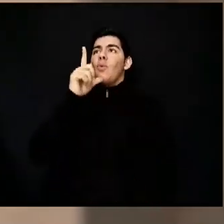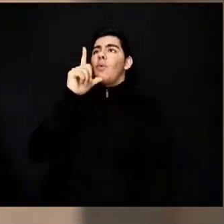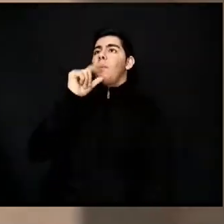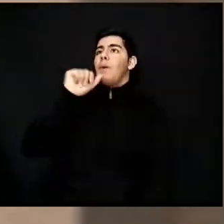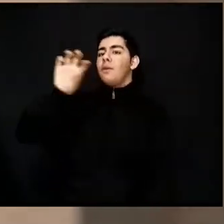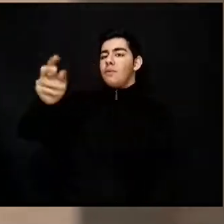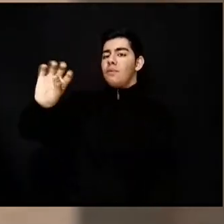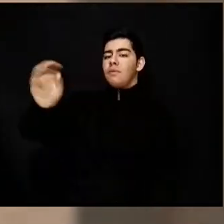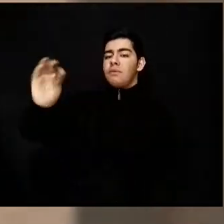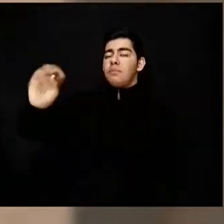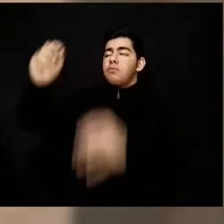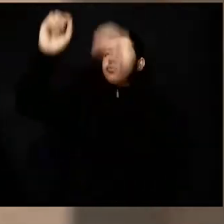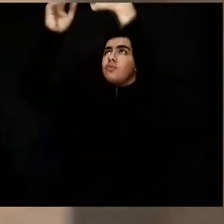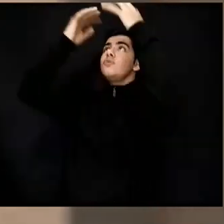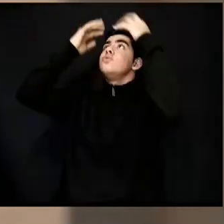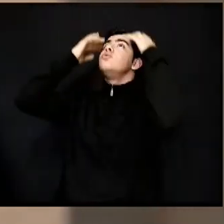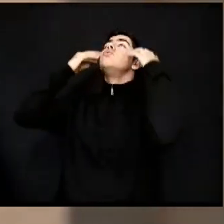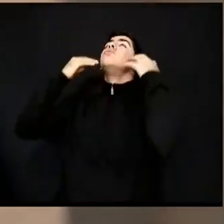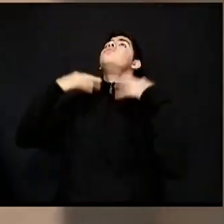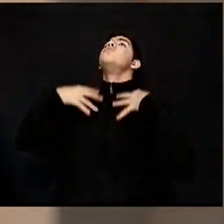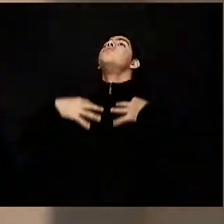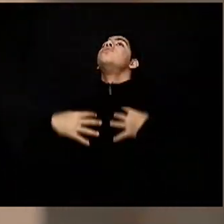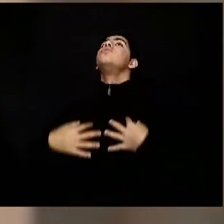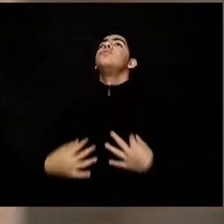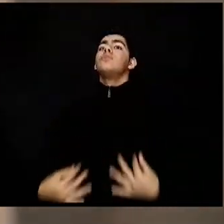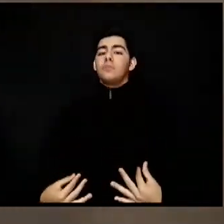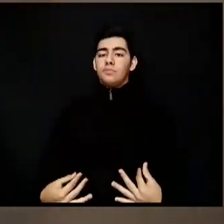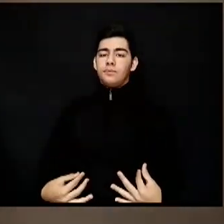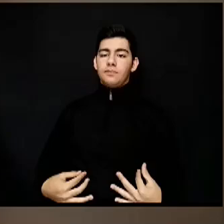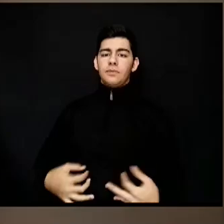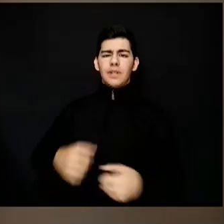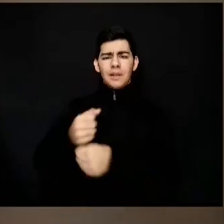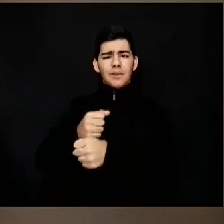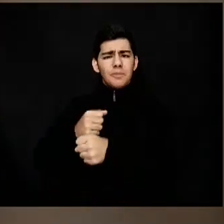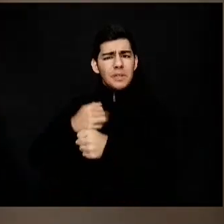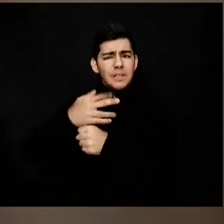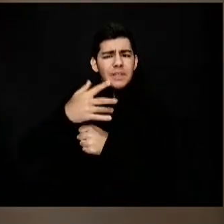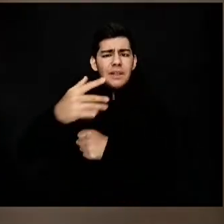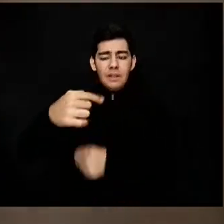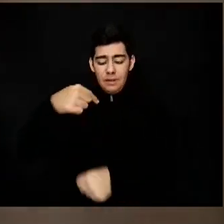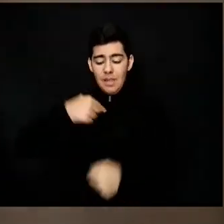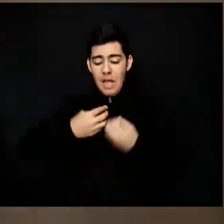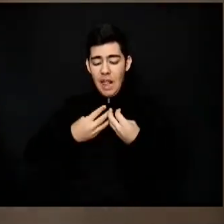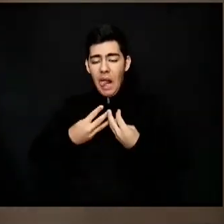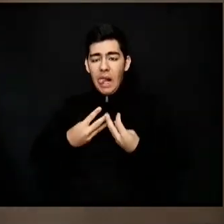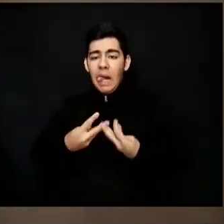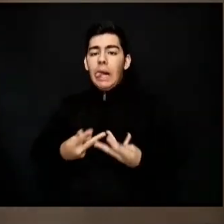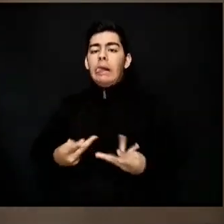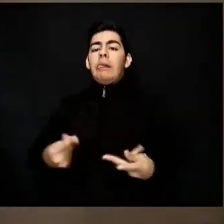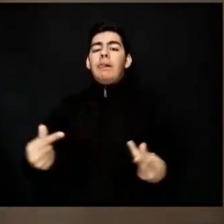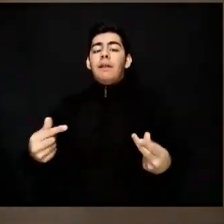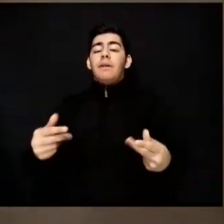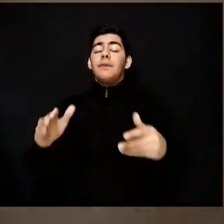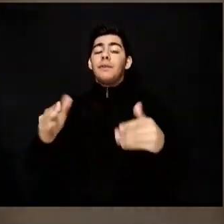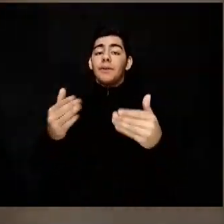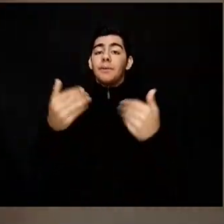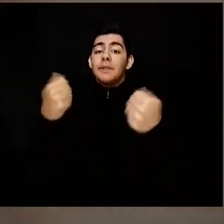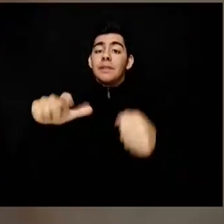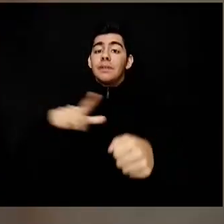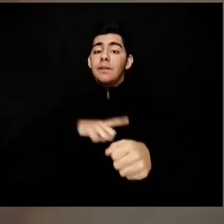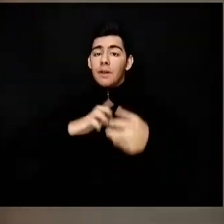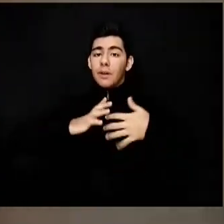modificando. ela vai sair do seu estado inicial. Aí aqui, mais uma esfera.